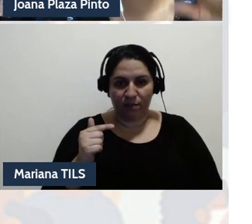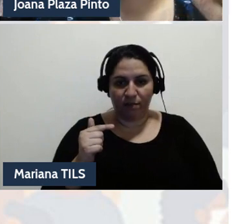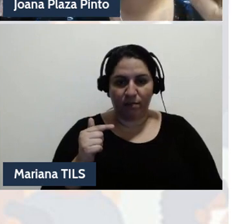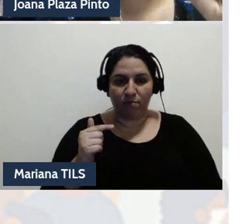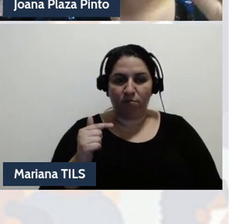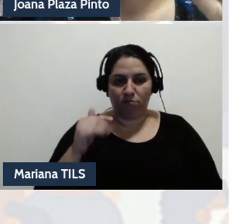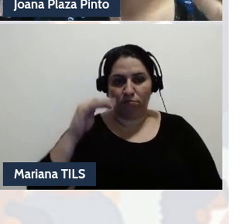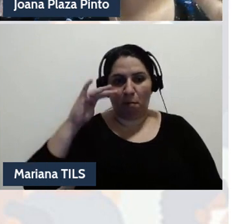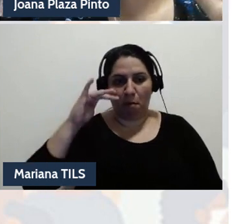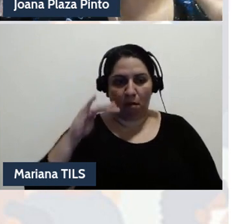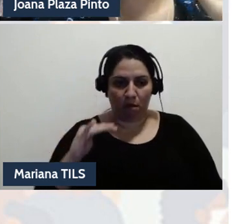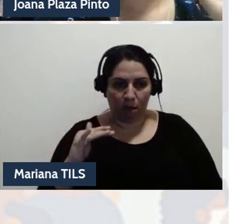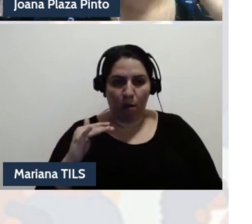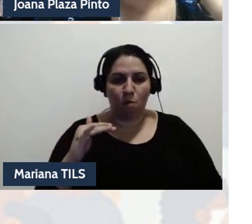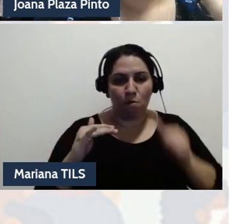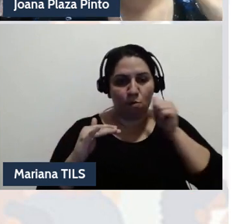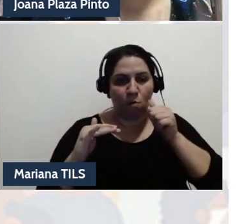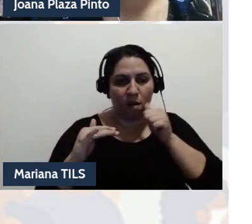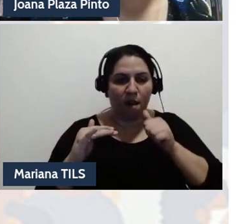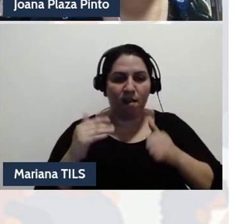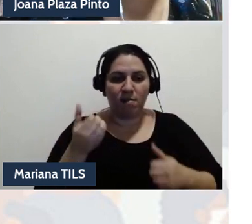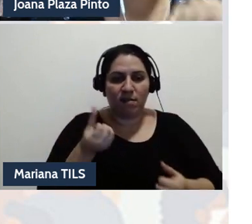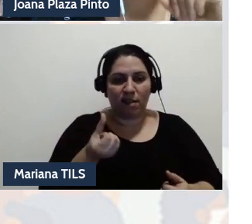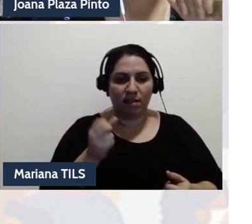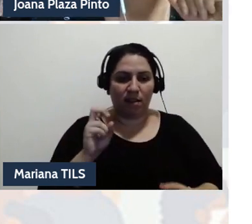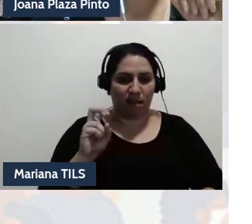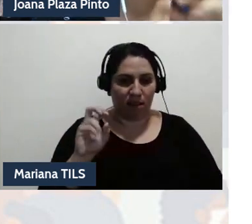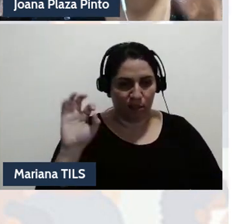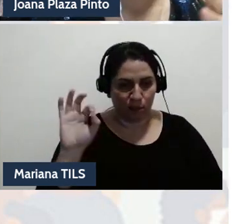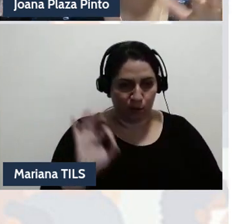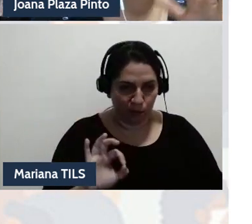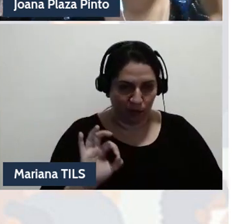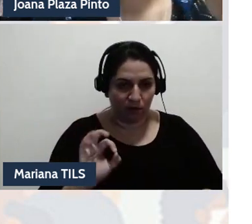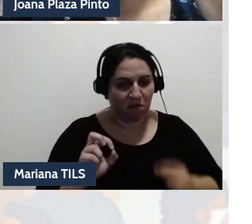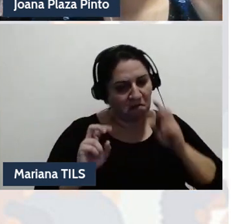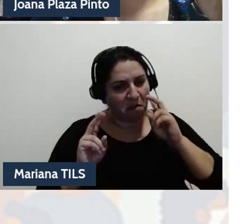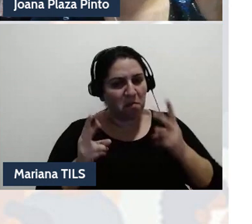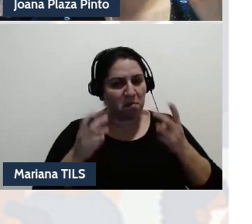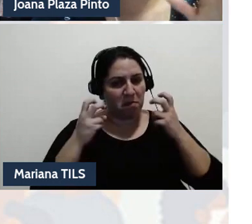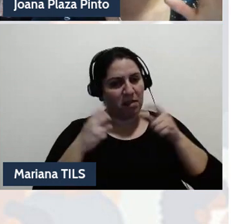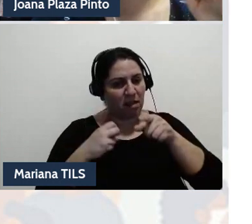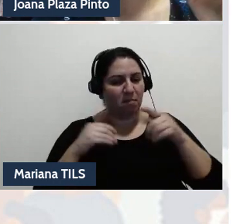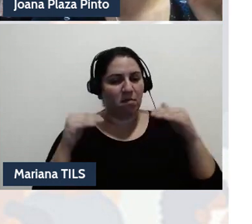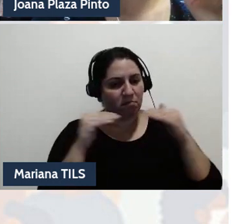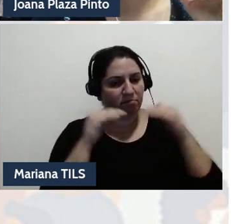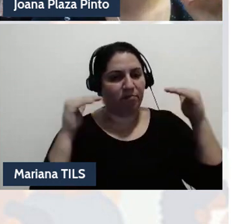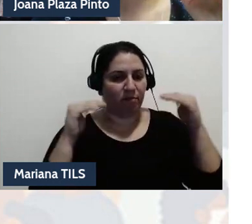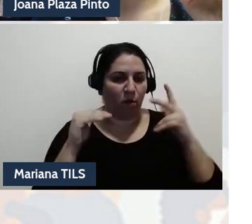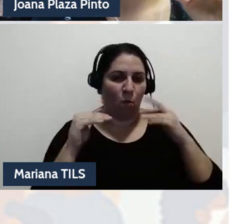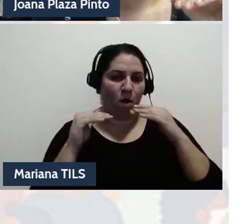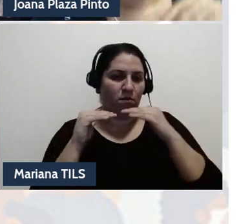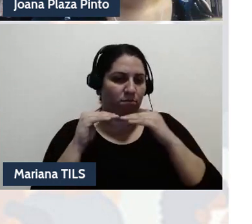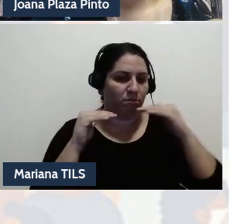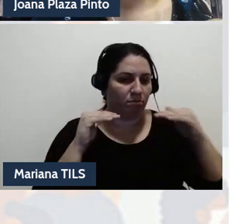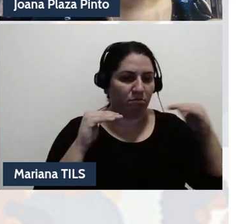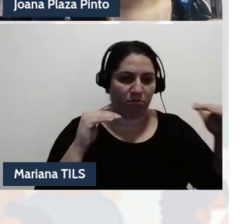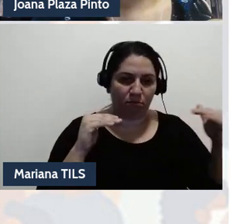um pouco por 65%. Então, o que se mantém aqui, digamos que em termos